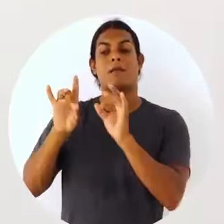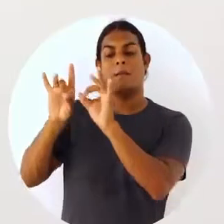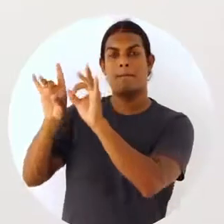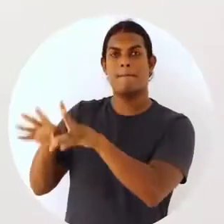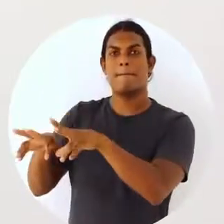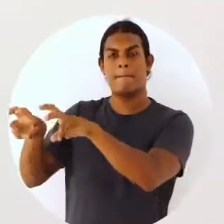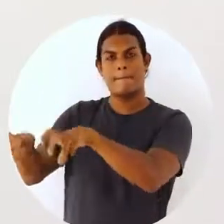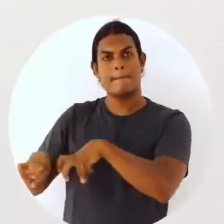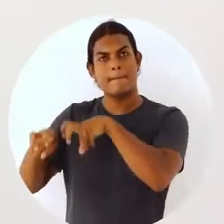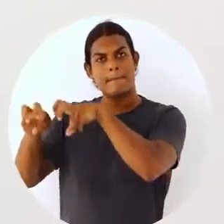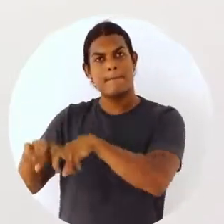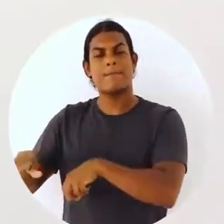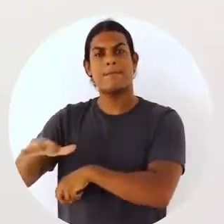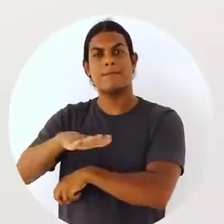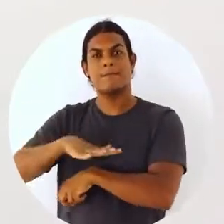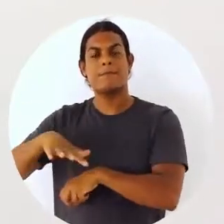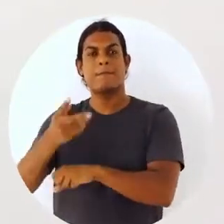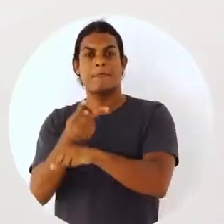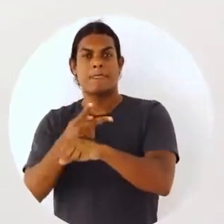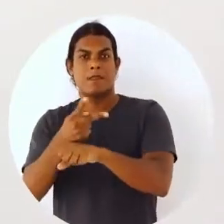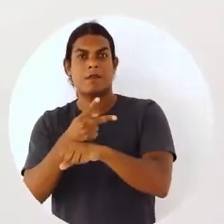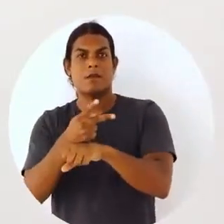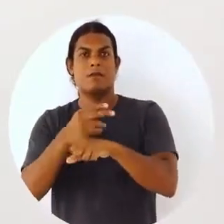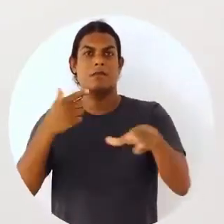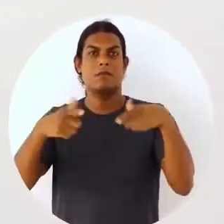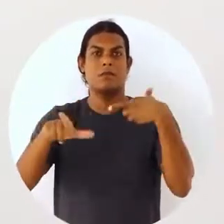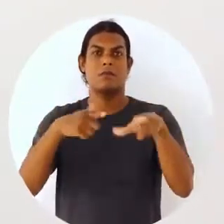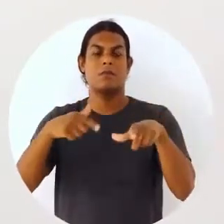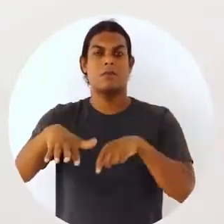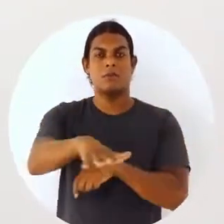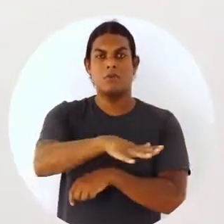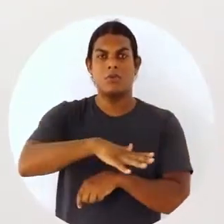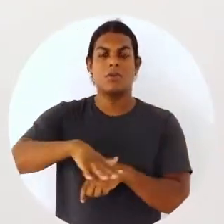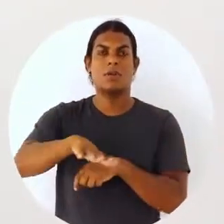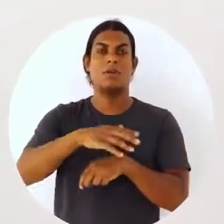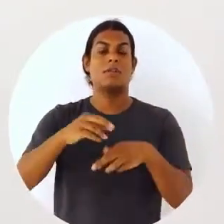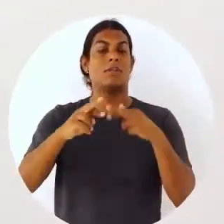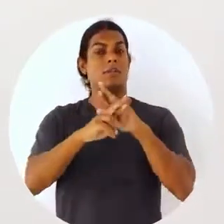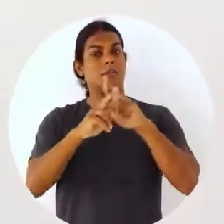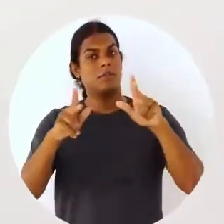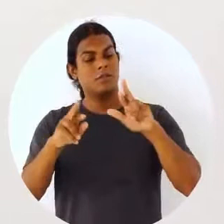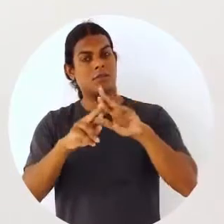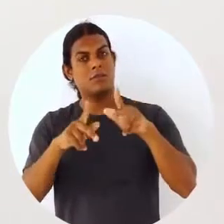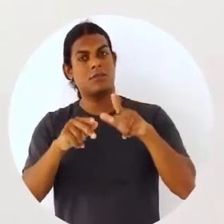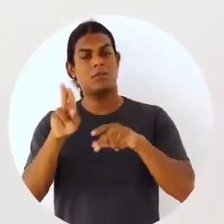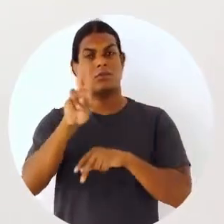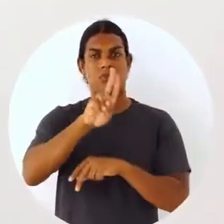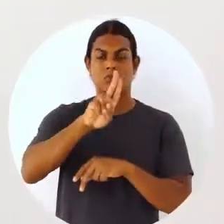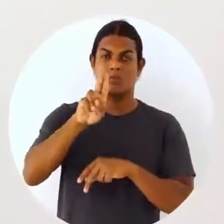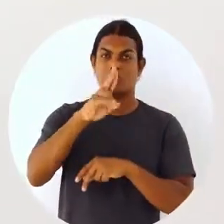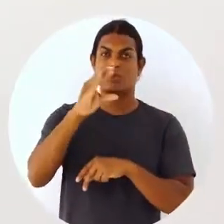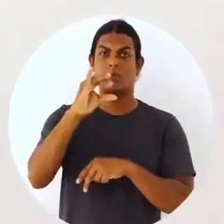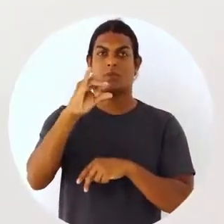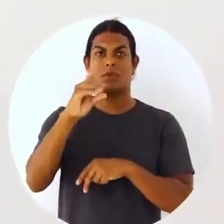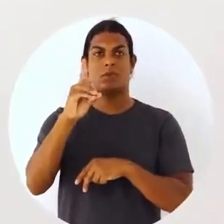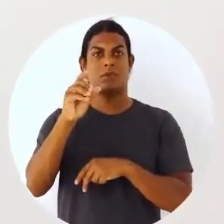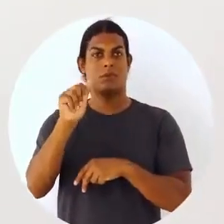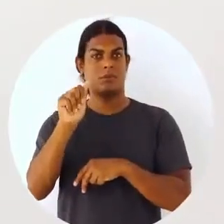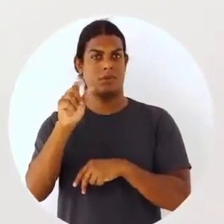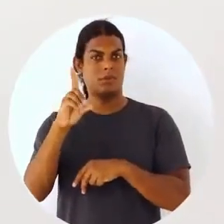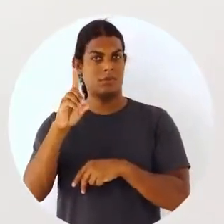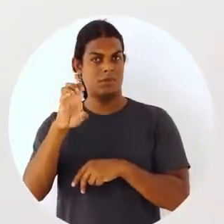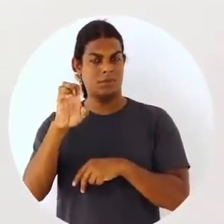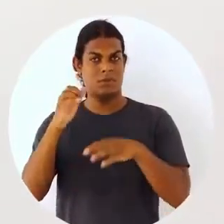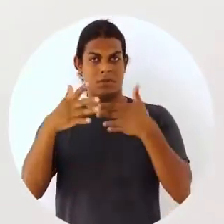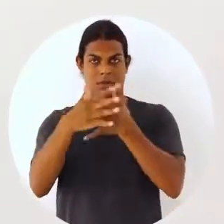buscar trabalho nesses locais, ao qual posteriormente chamamos de cidade, e eles podiam produzir esses bens e vender para